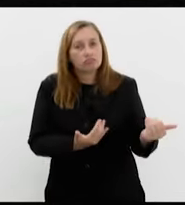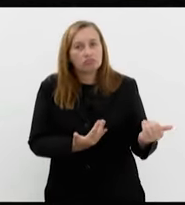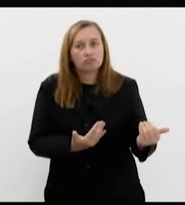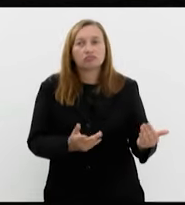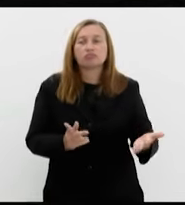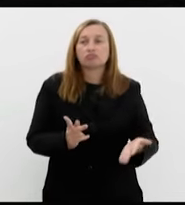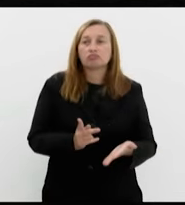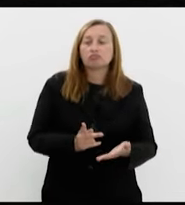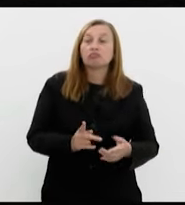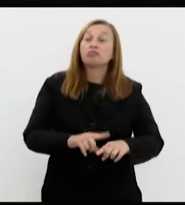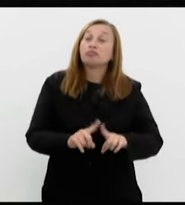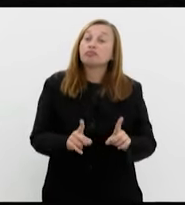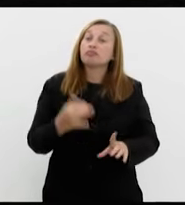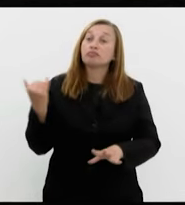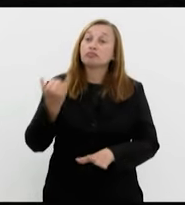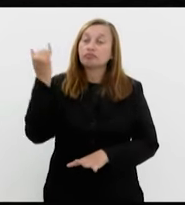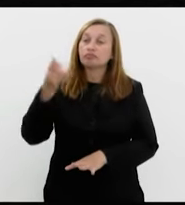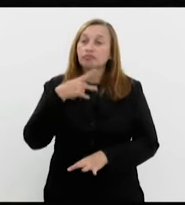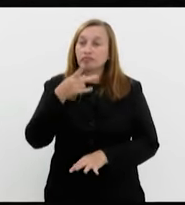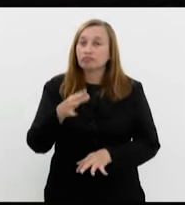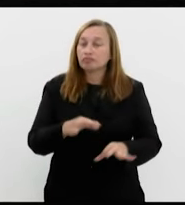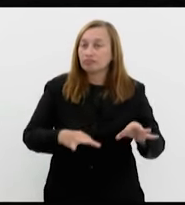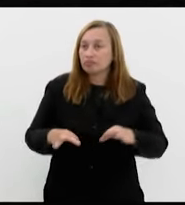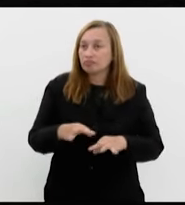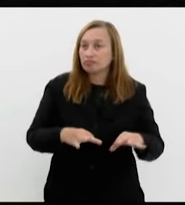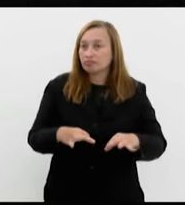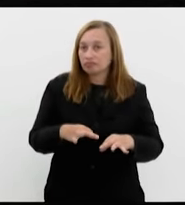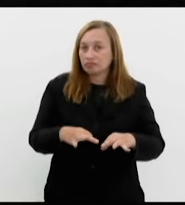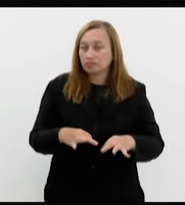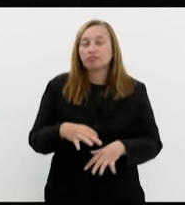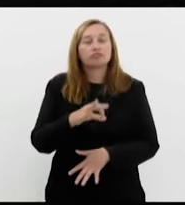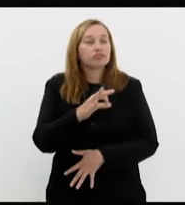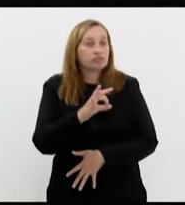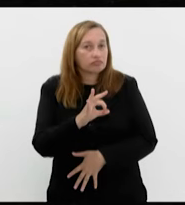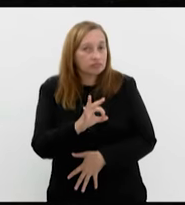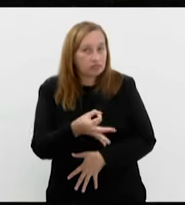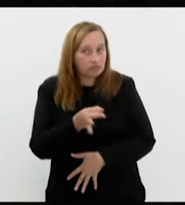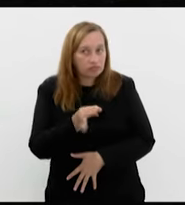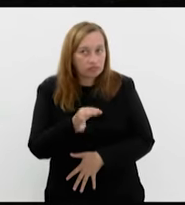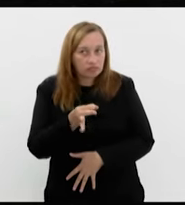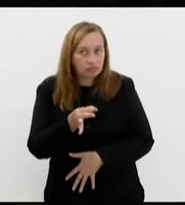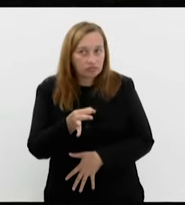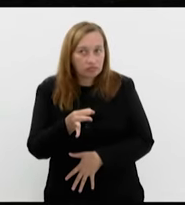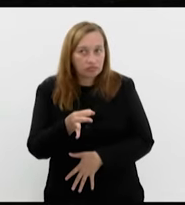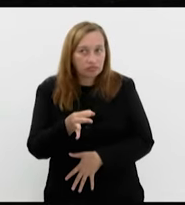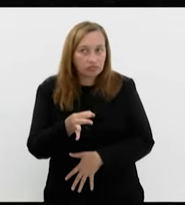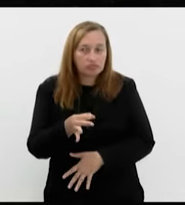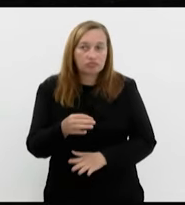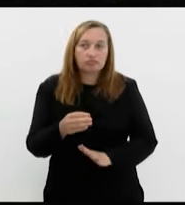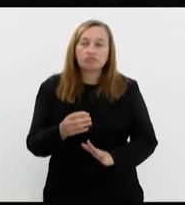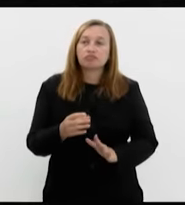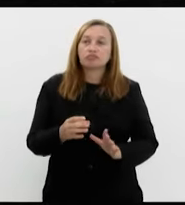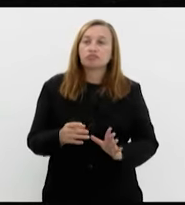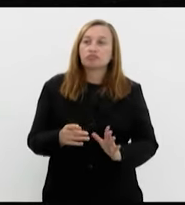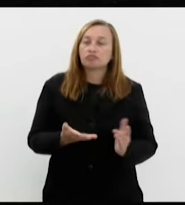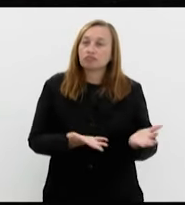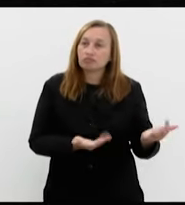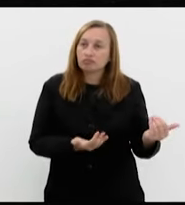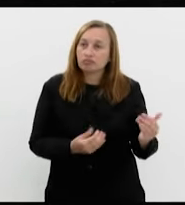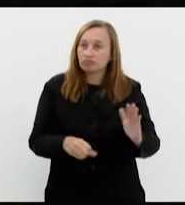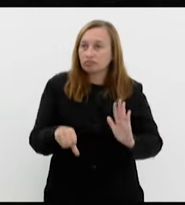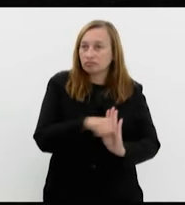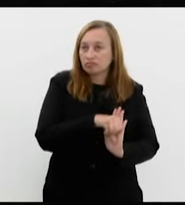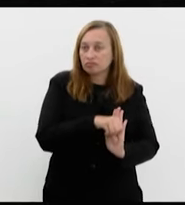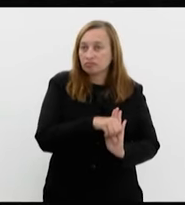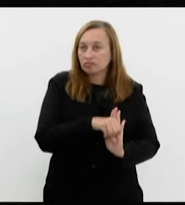importante dizer que esse programa trata exclusivamente de atos infracionais menos